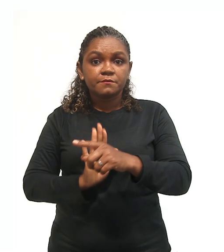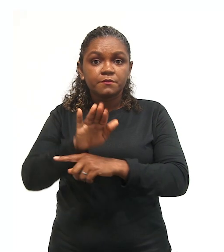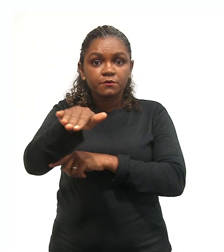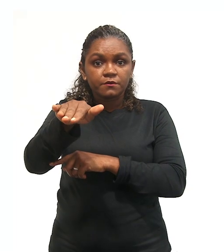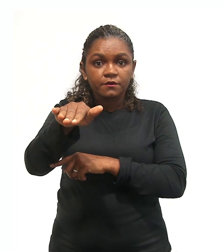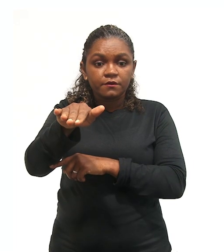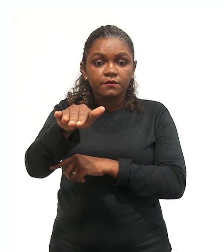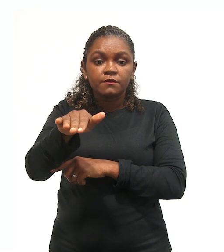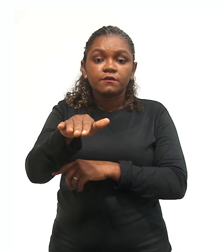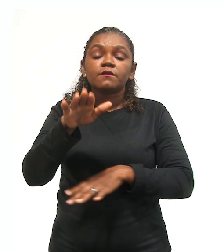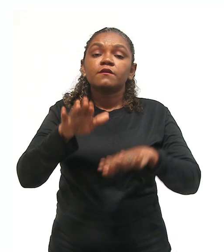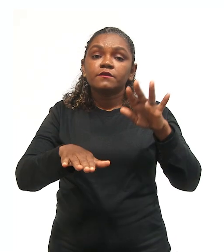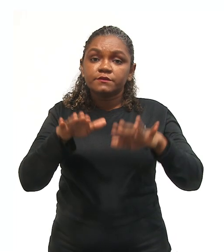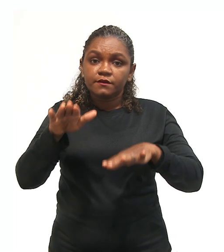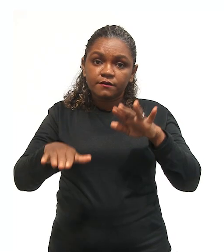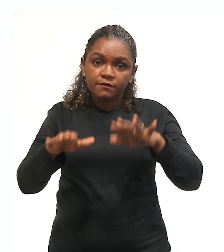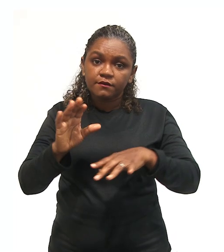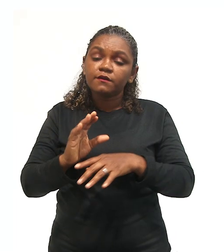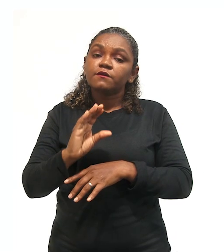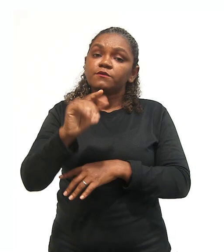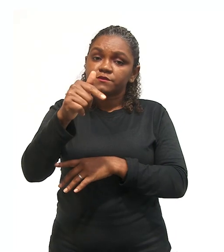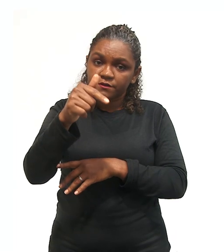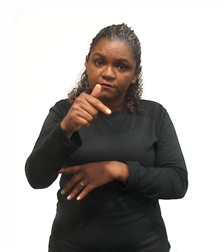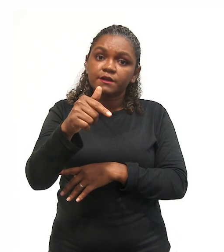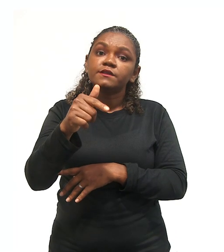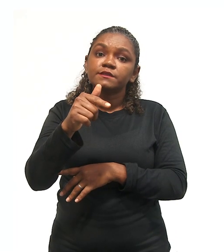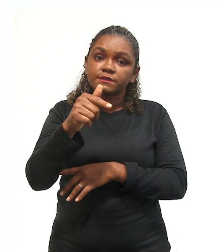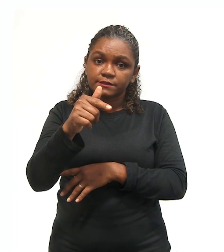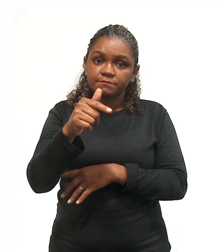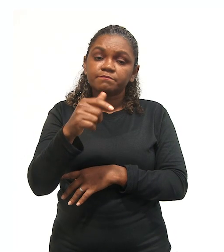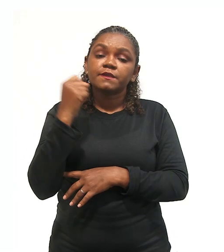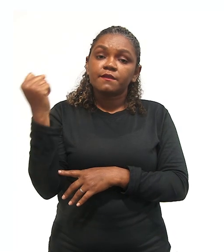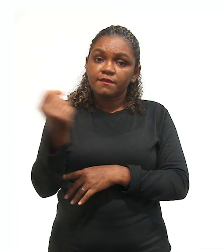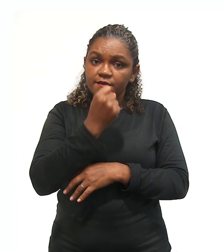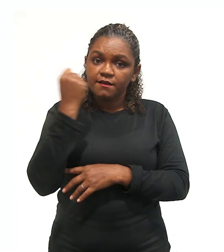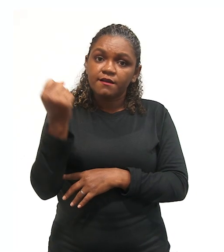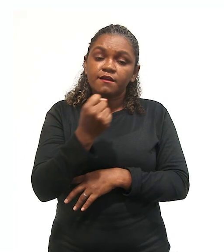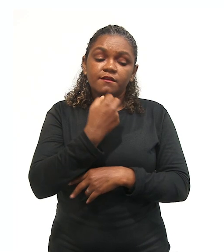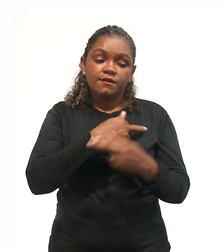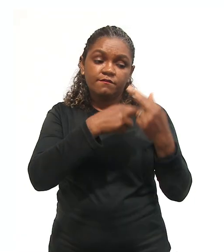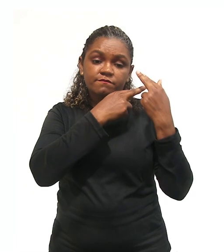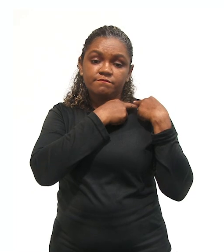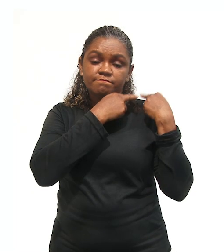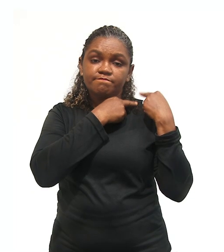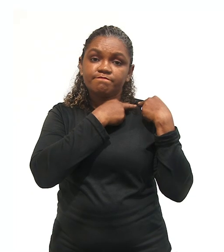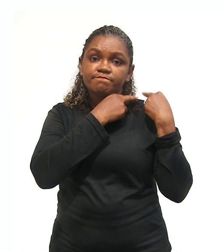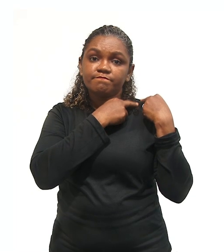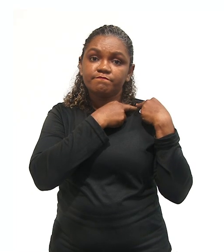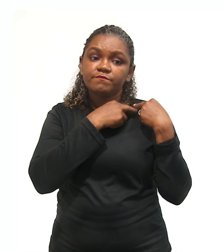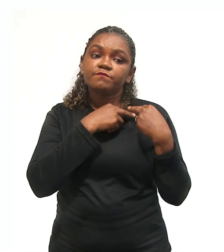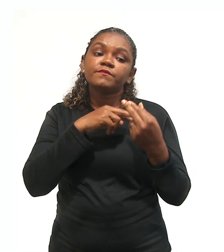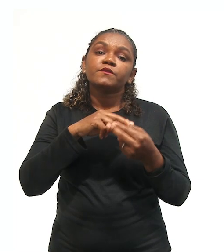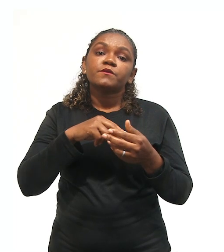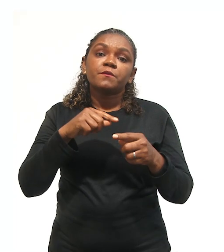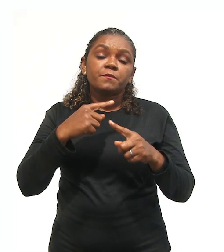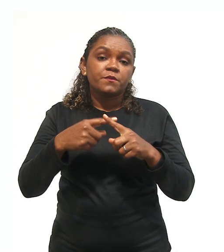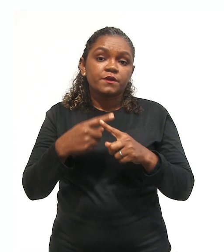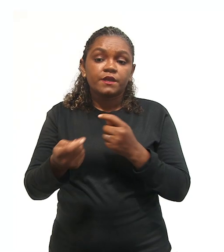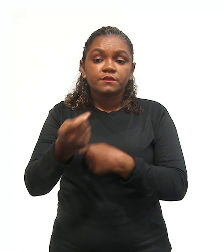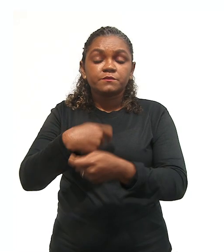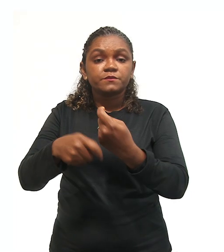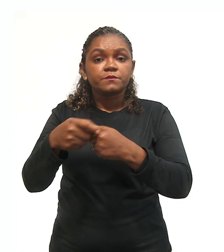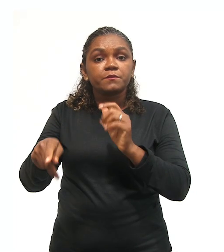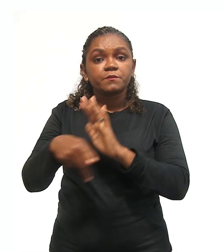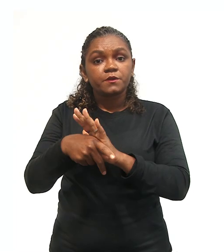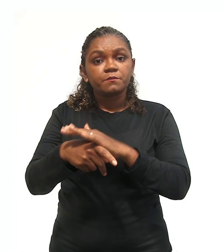sequência pode trazer consequências severas de responsabilização civil para os administradores